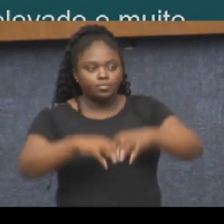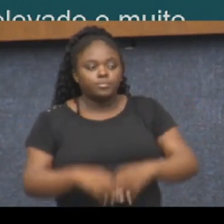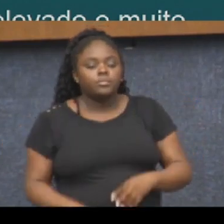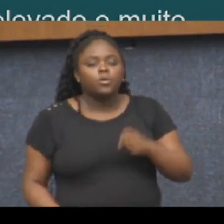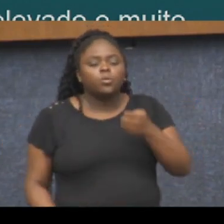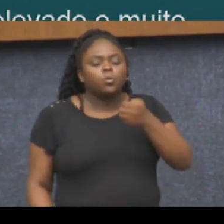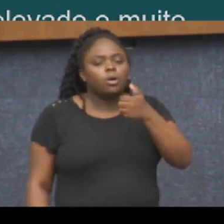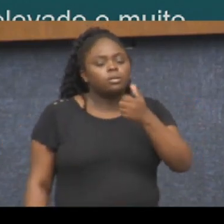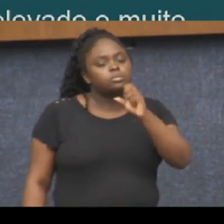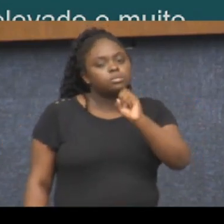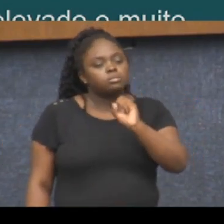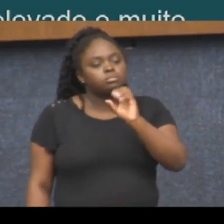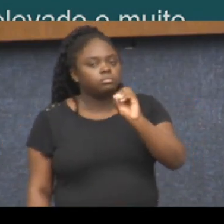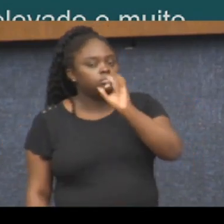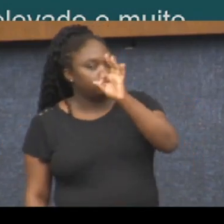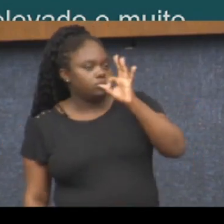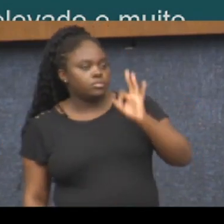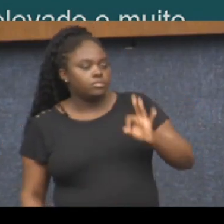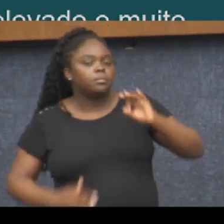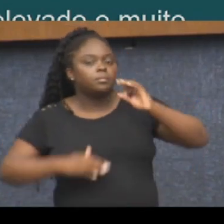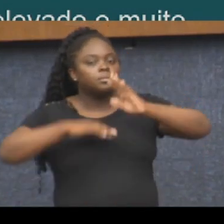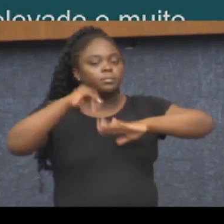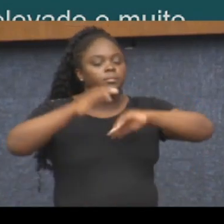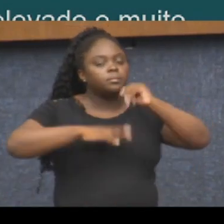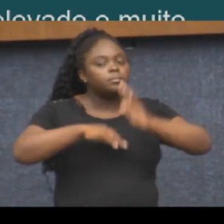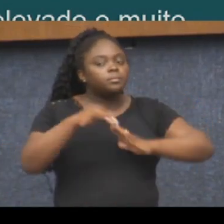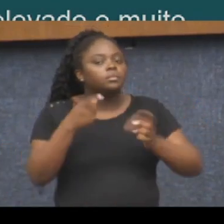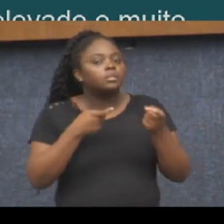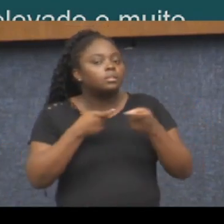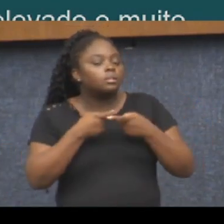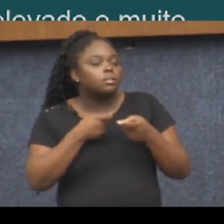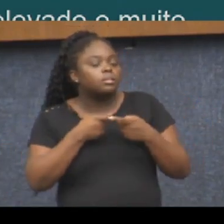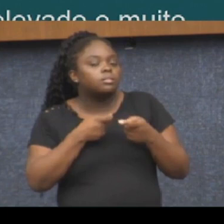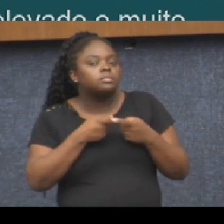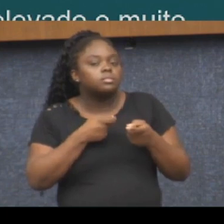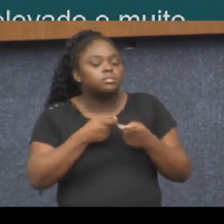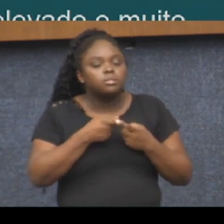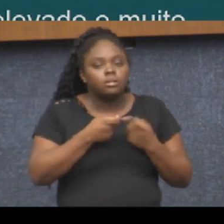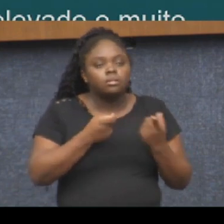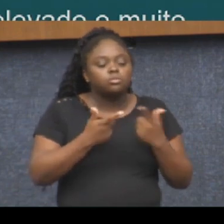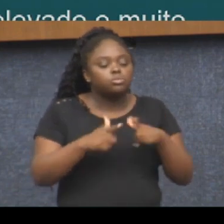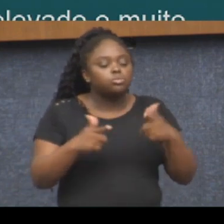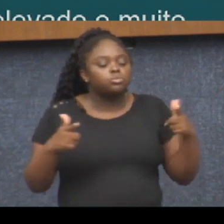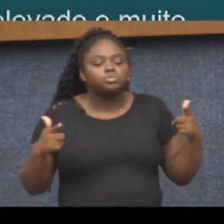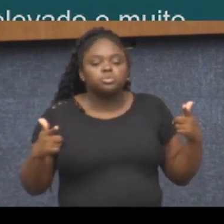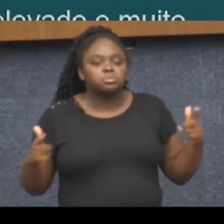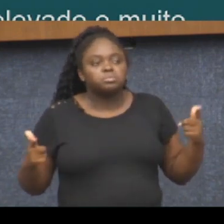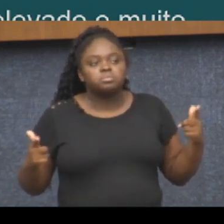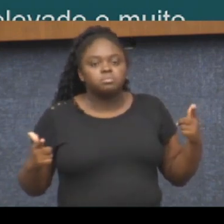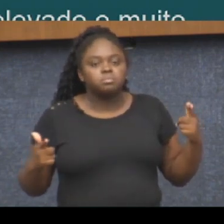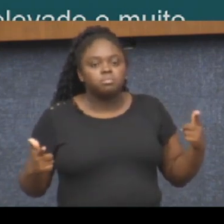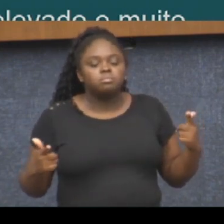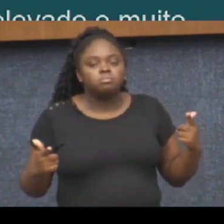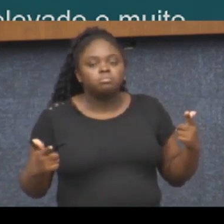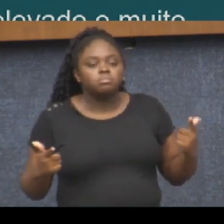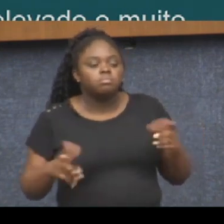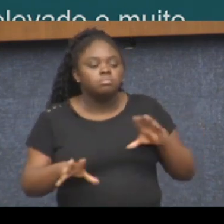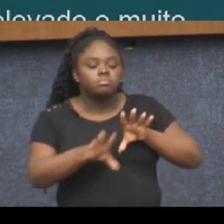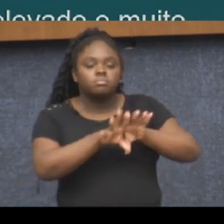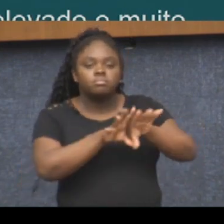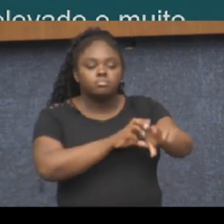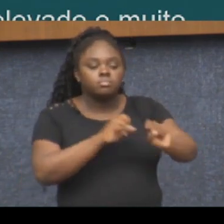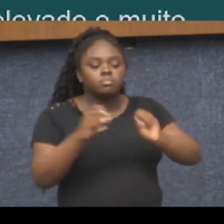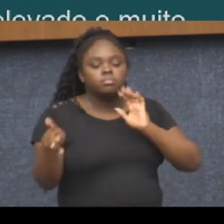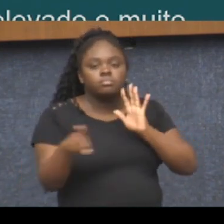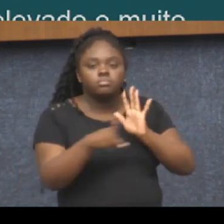79%, né, quase 80%, são de profissionais da medicina que são indiferenciados. Não tinha nenhuma, né, a gente considerou que não tinha nenhuma